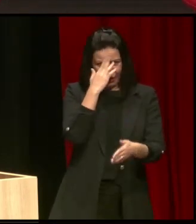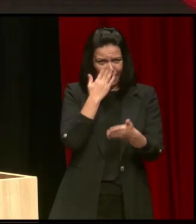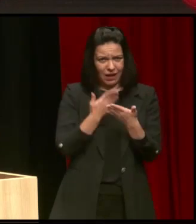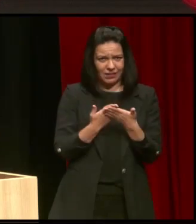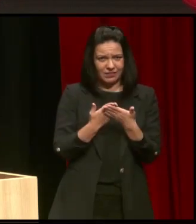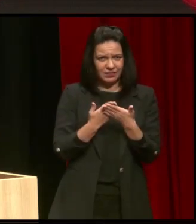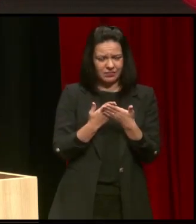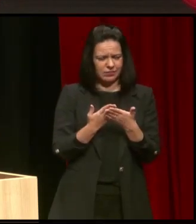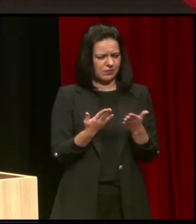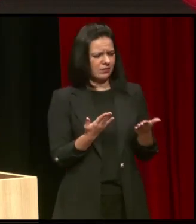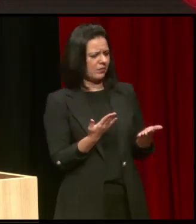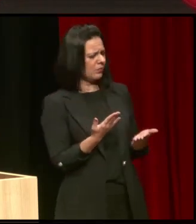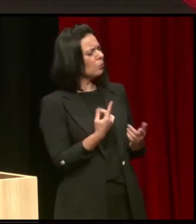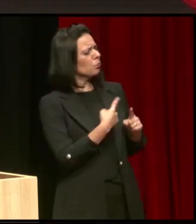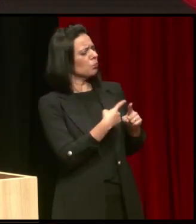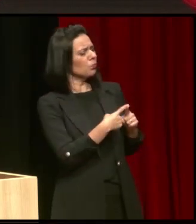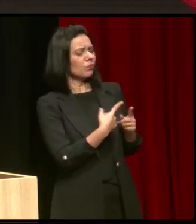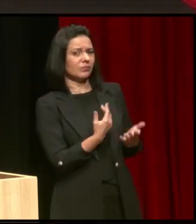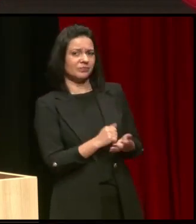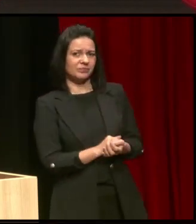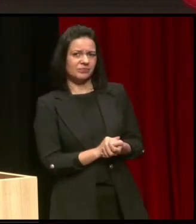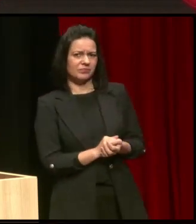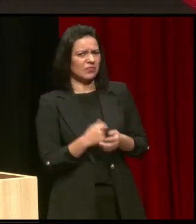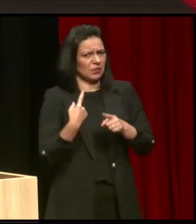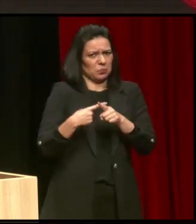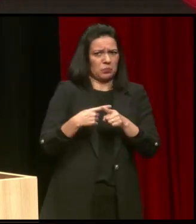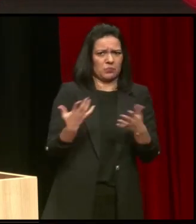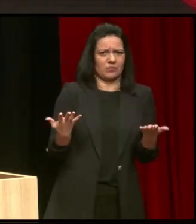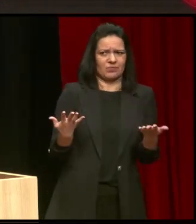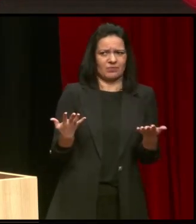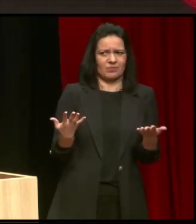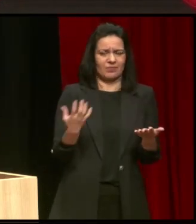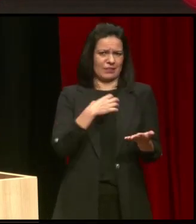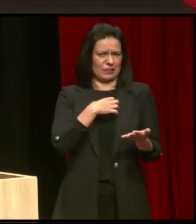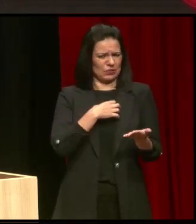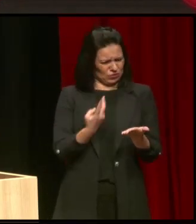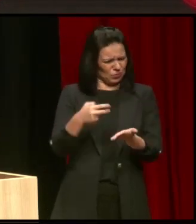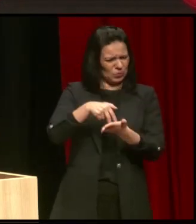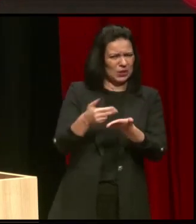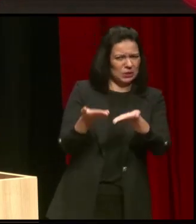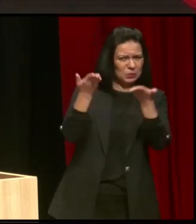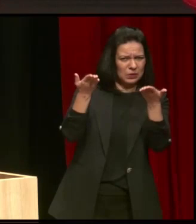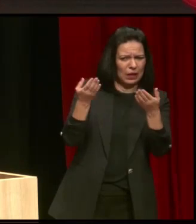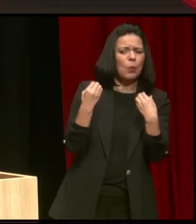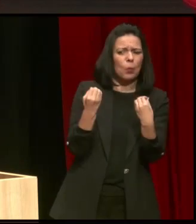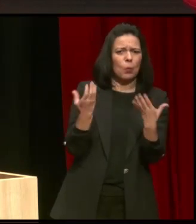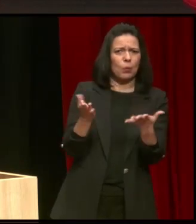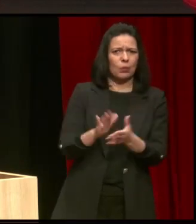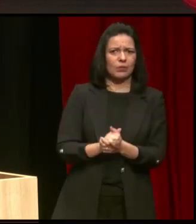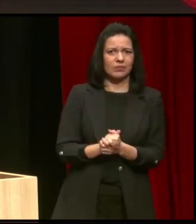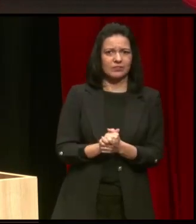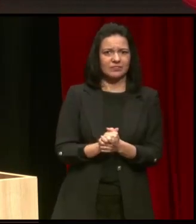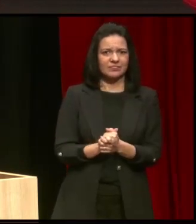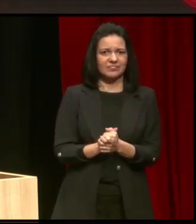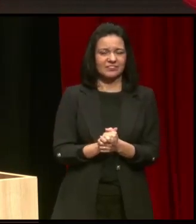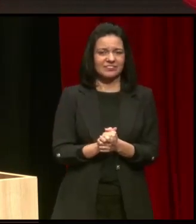Aí eu falei assim: por quê? Por quê? É, porque o senhor acredita mesmo que a gente vai ressuscitar? Eu falei